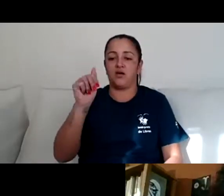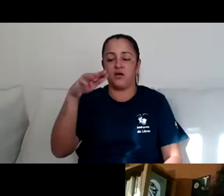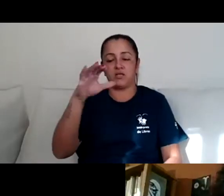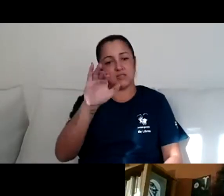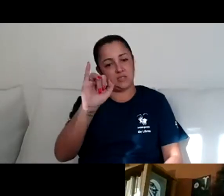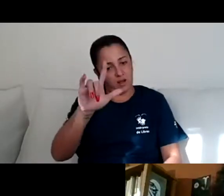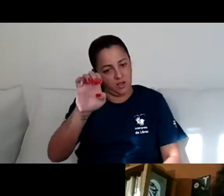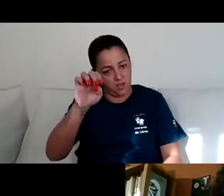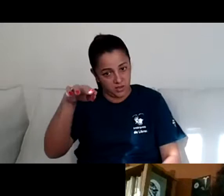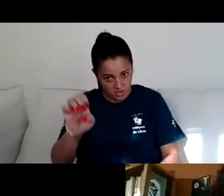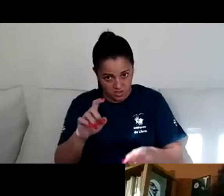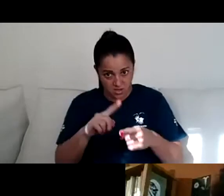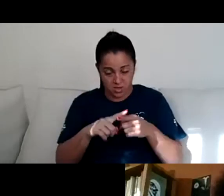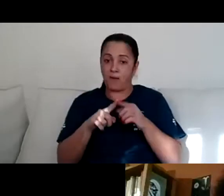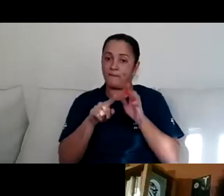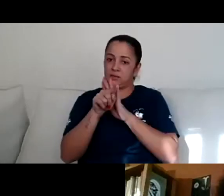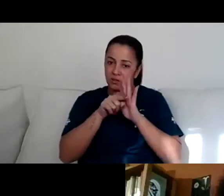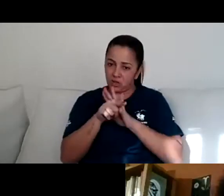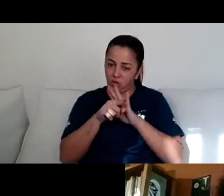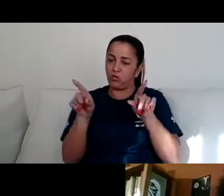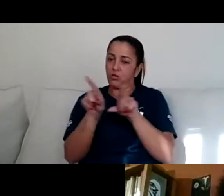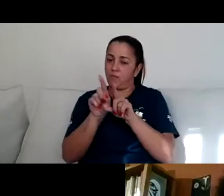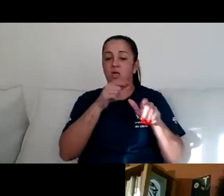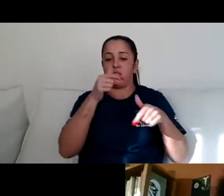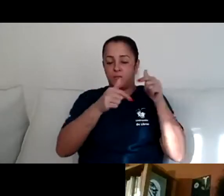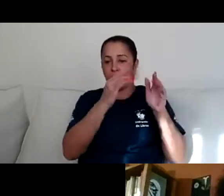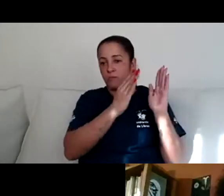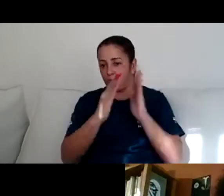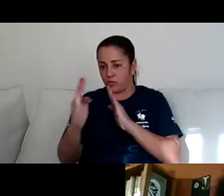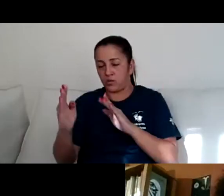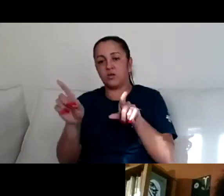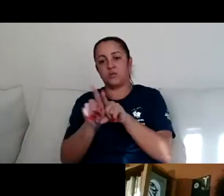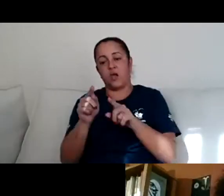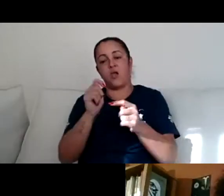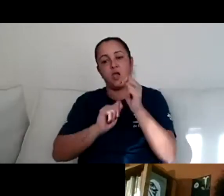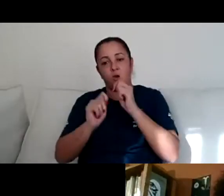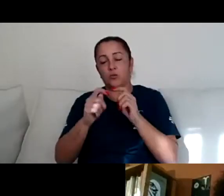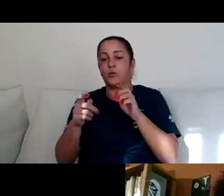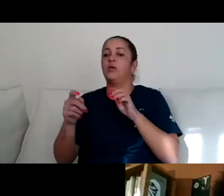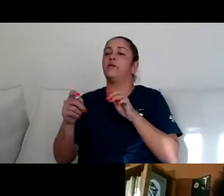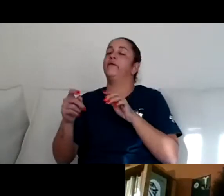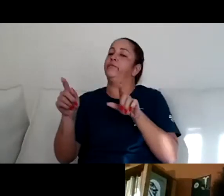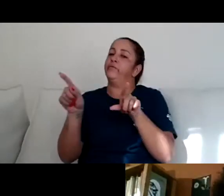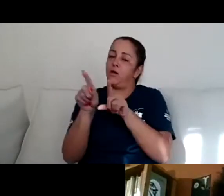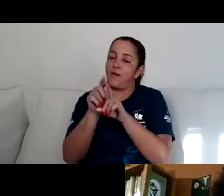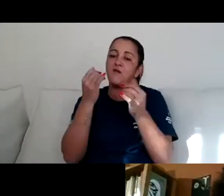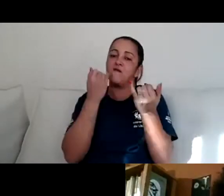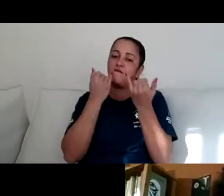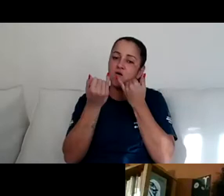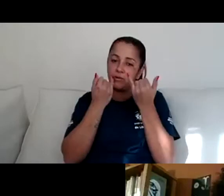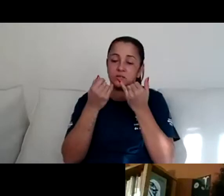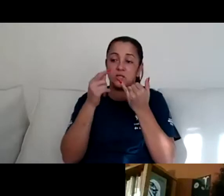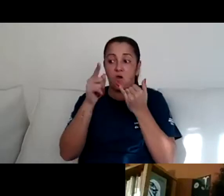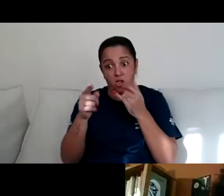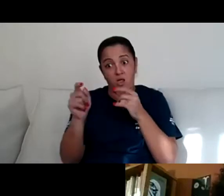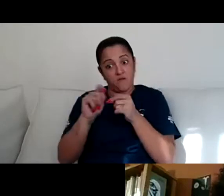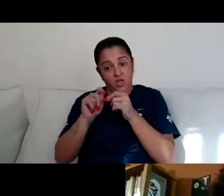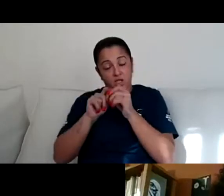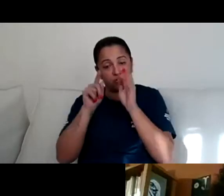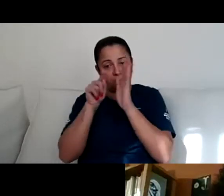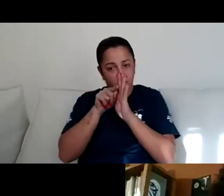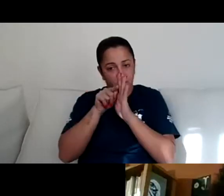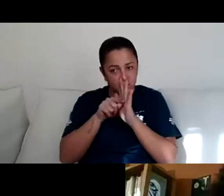da biblioteconomia e na área da informação, que vem trazer uma pesquisa muito importante que ela realizou em uma